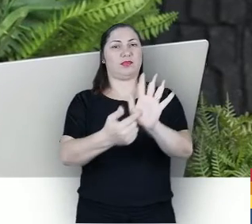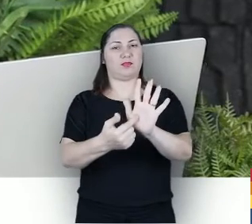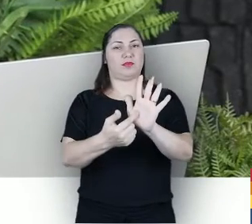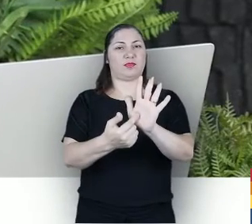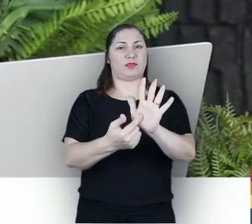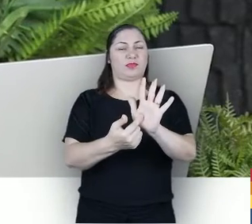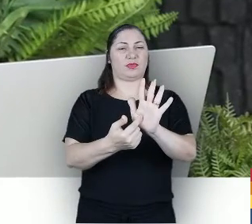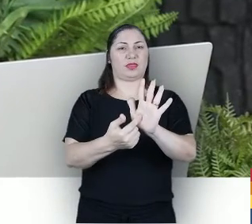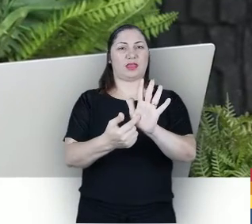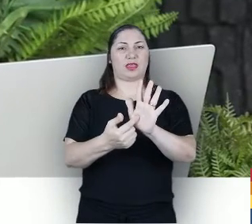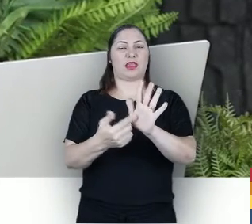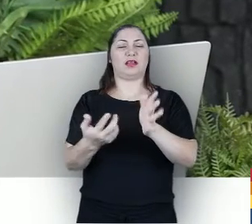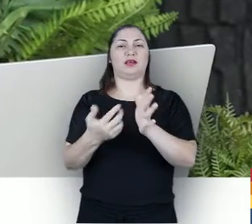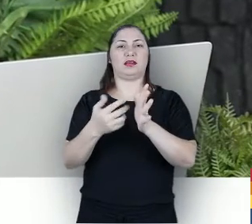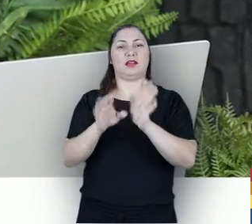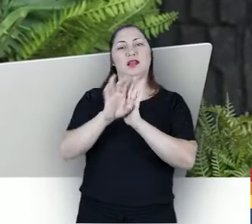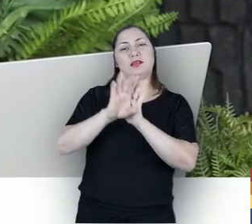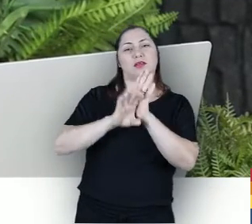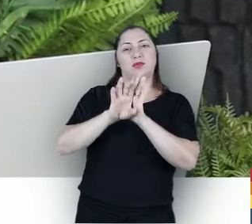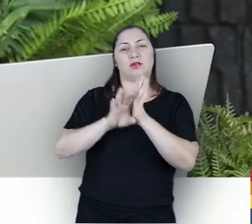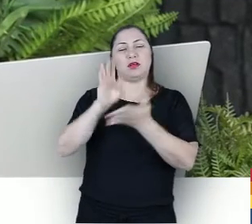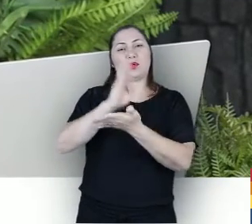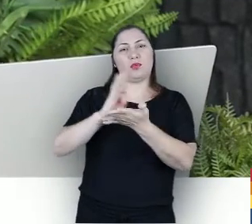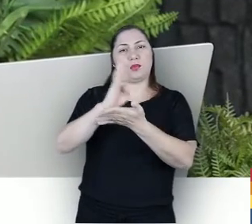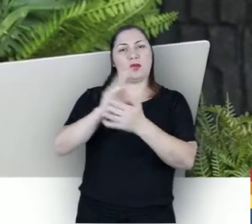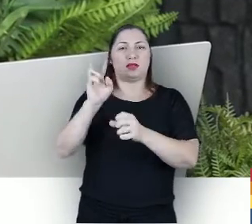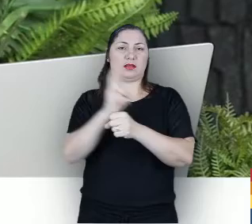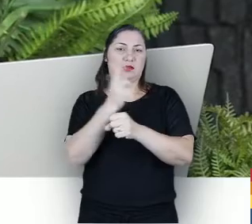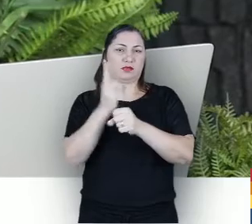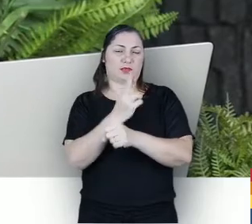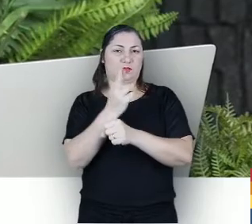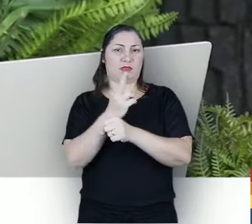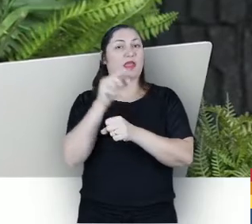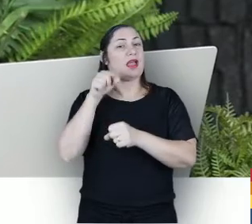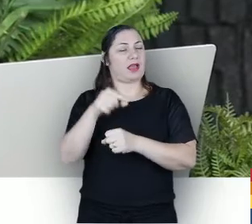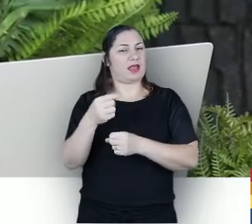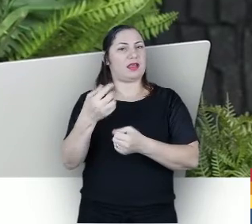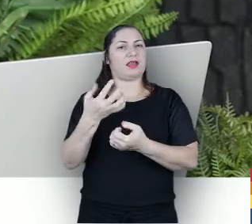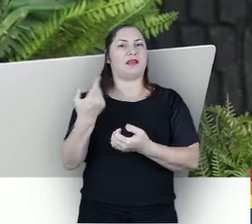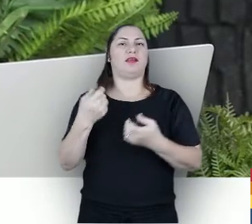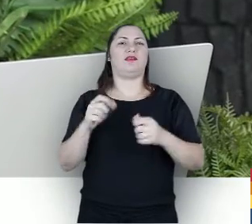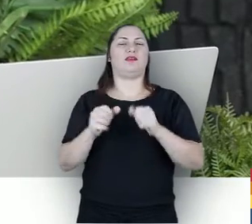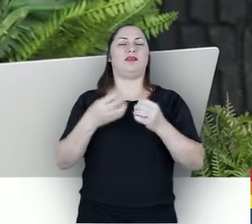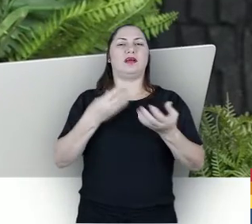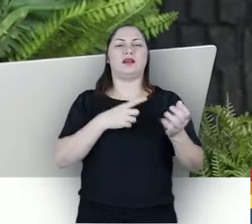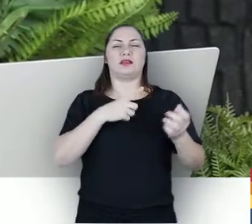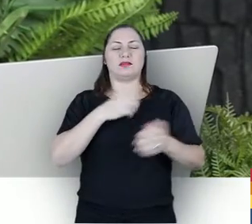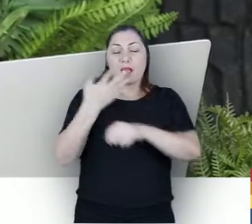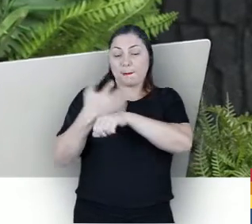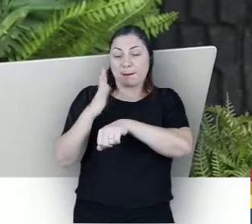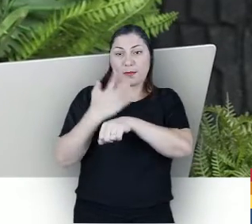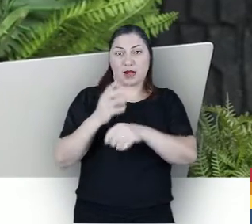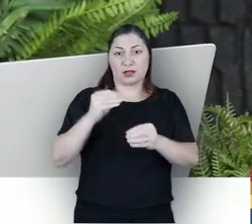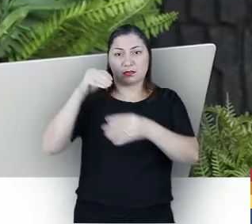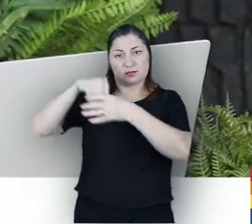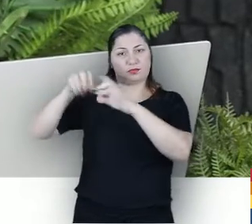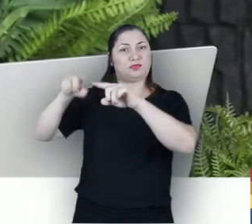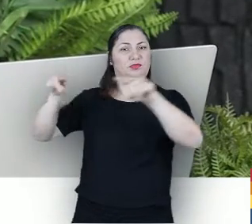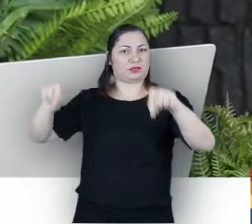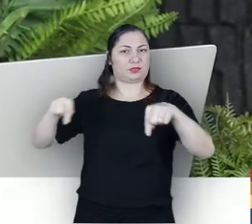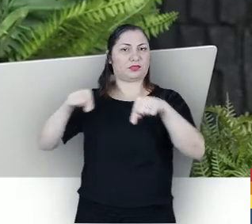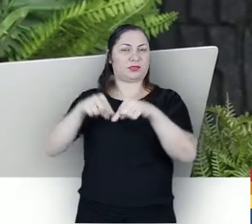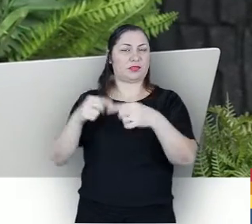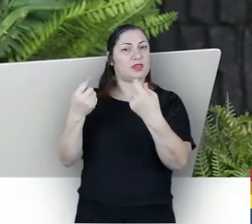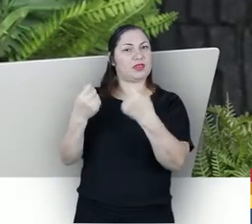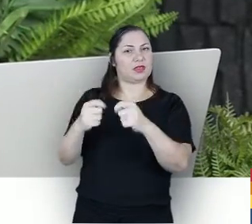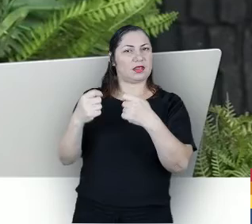gente tem desafios e possibilidades, né? E isso surge como reflexo desse currículo